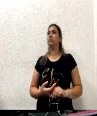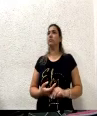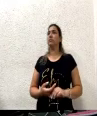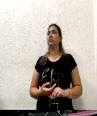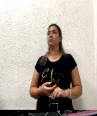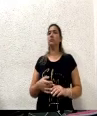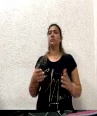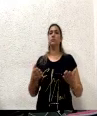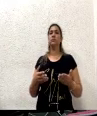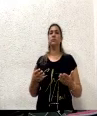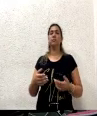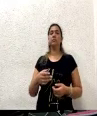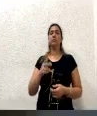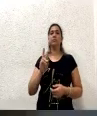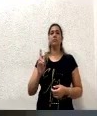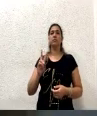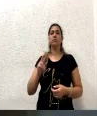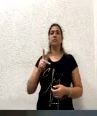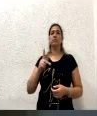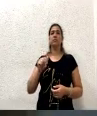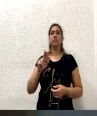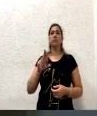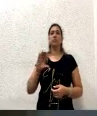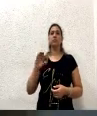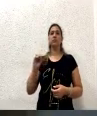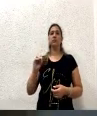Com a palavra, vereador Paulo.